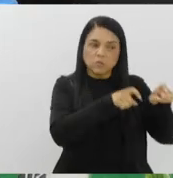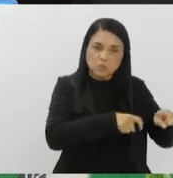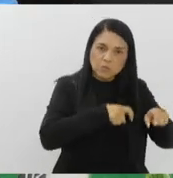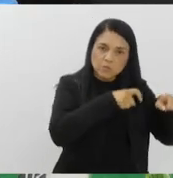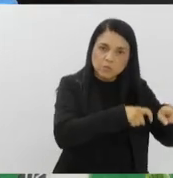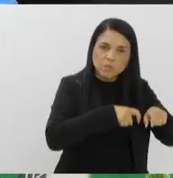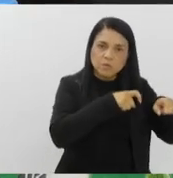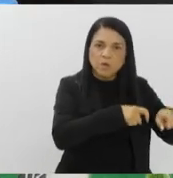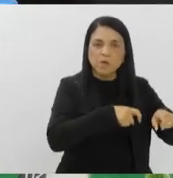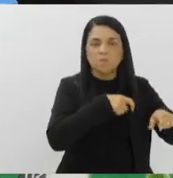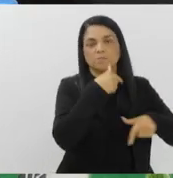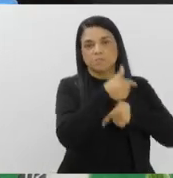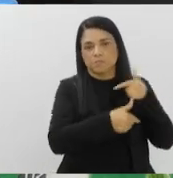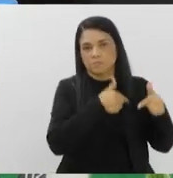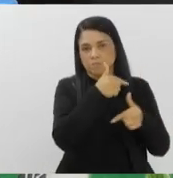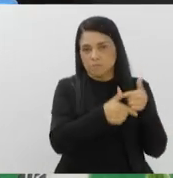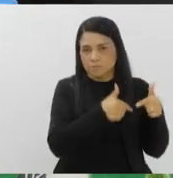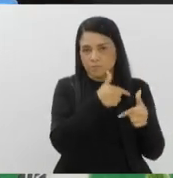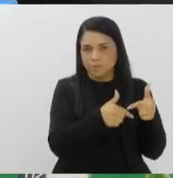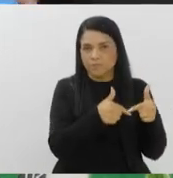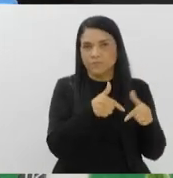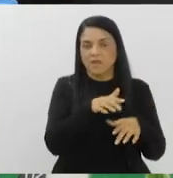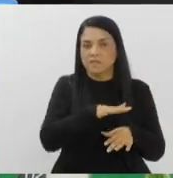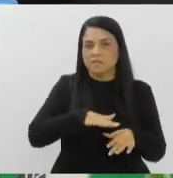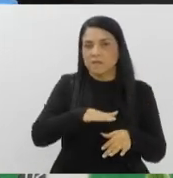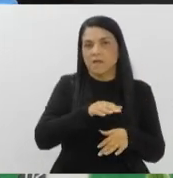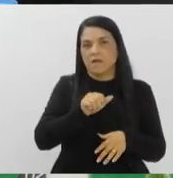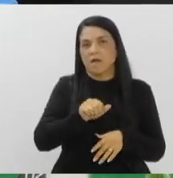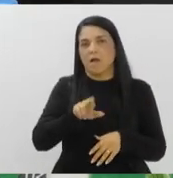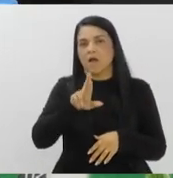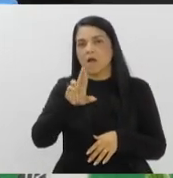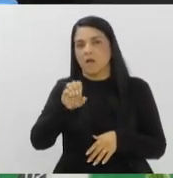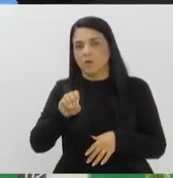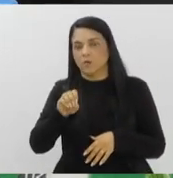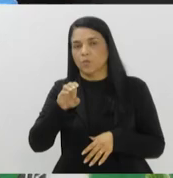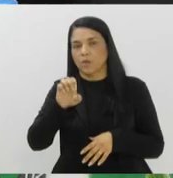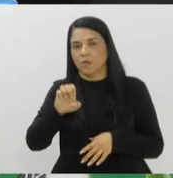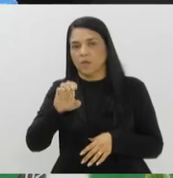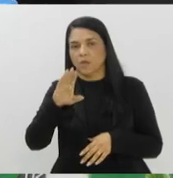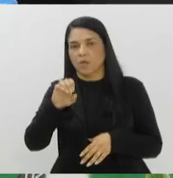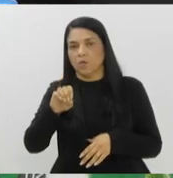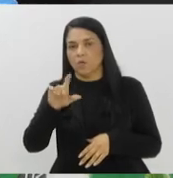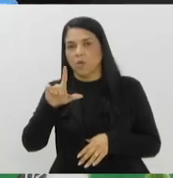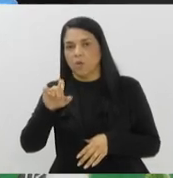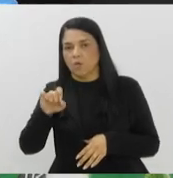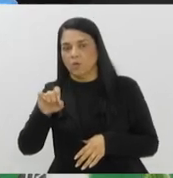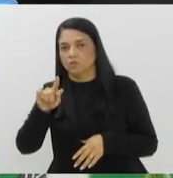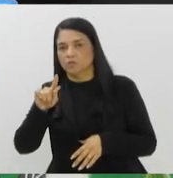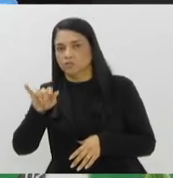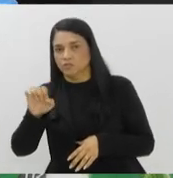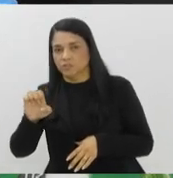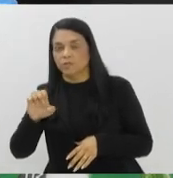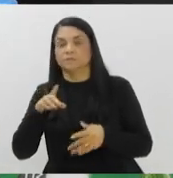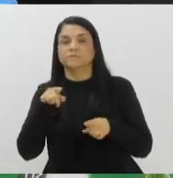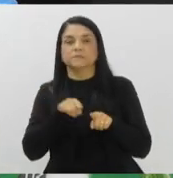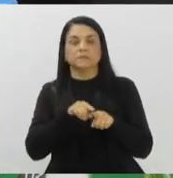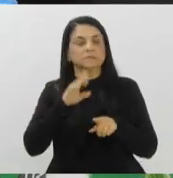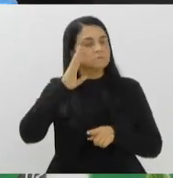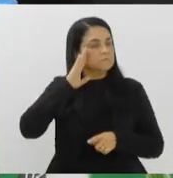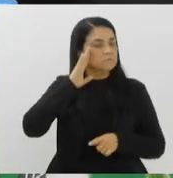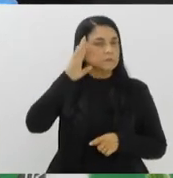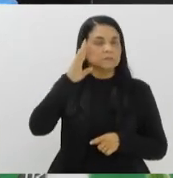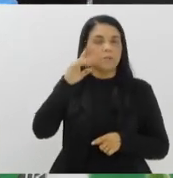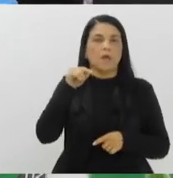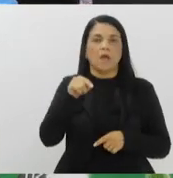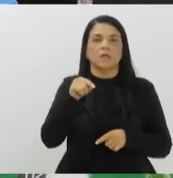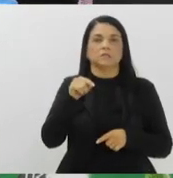aí na área da agroecologia, da pesca, da economia solidária, são mulheres fundamentais e